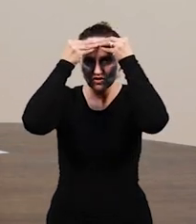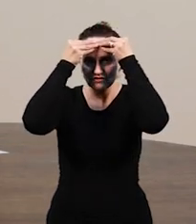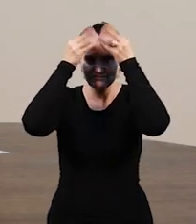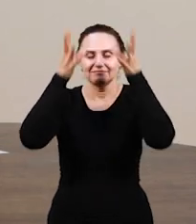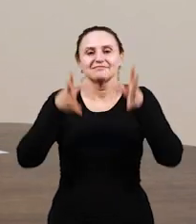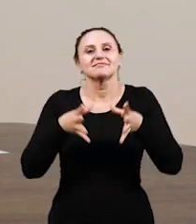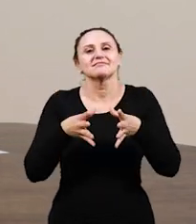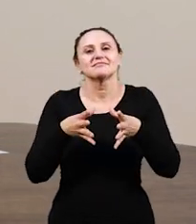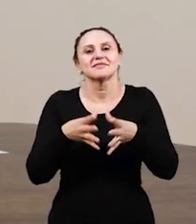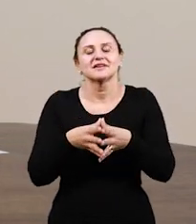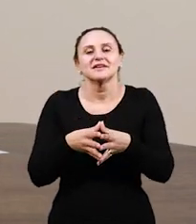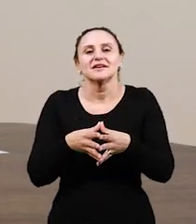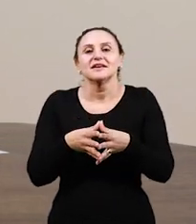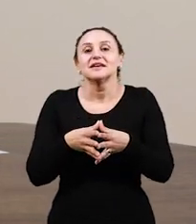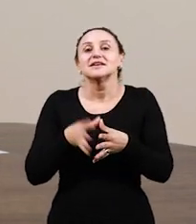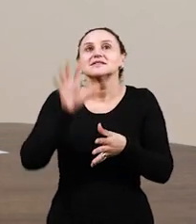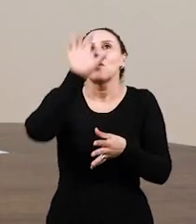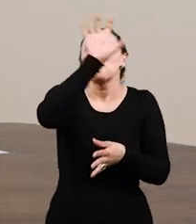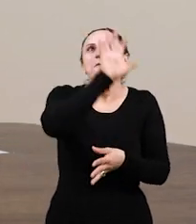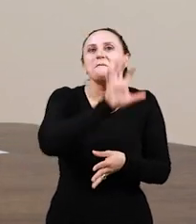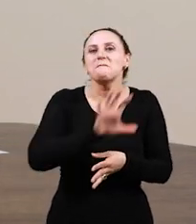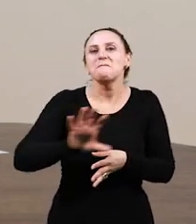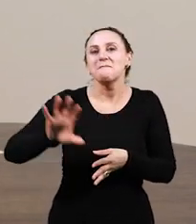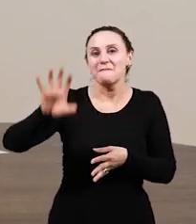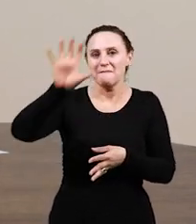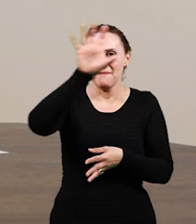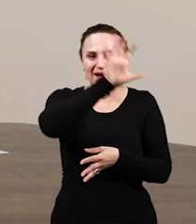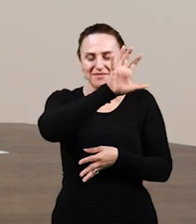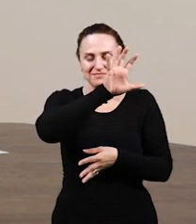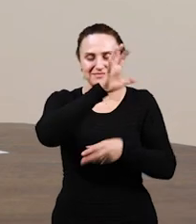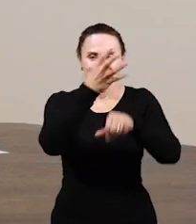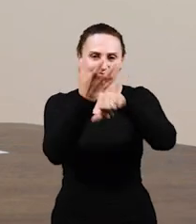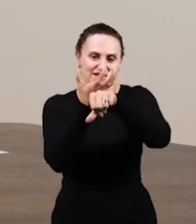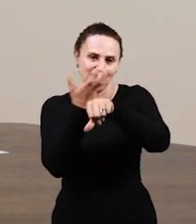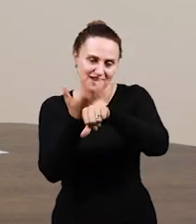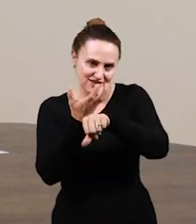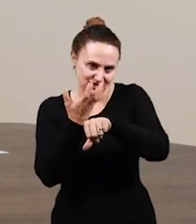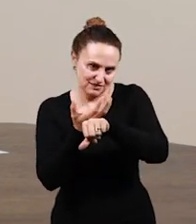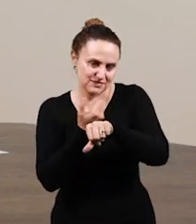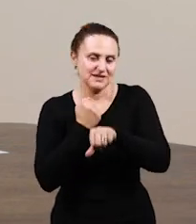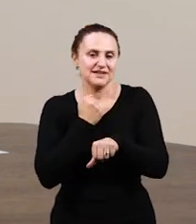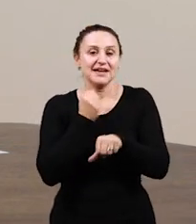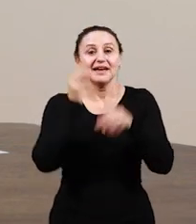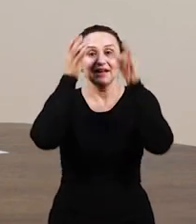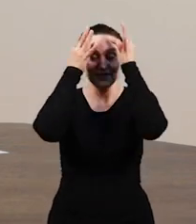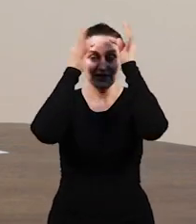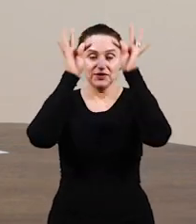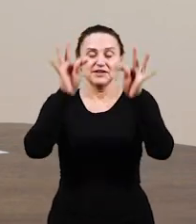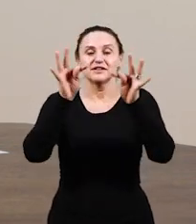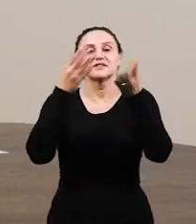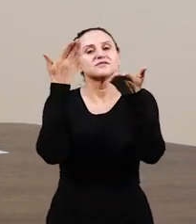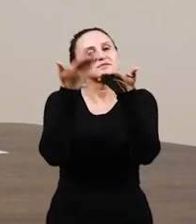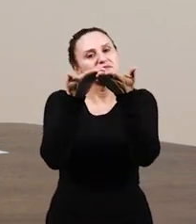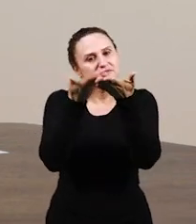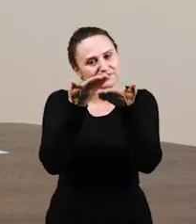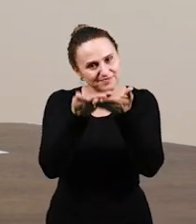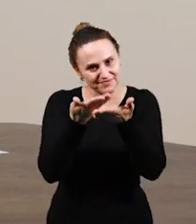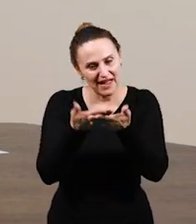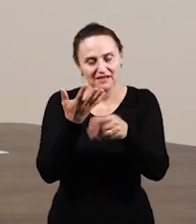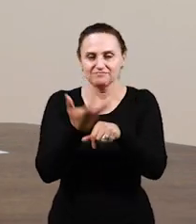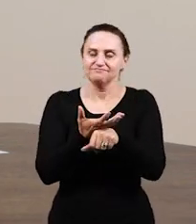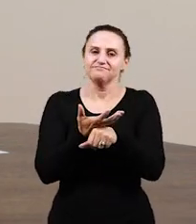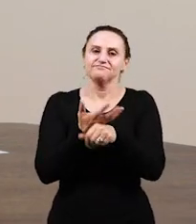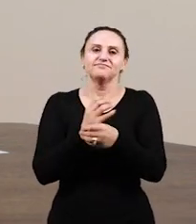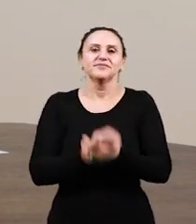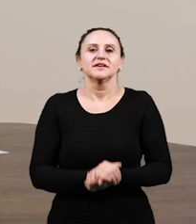esse é o como dizer o mapa da disciplina né o percurso teórico que nós vamos nós vamos percorrer